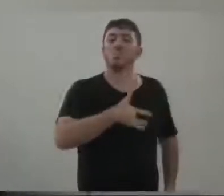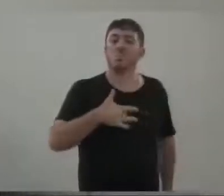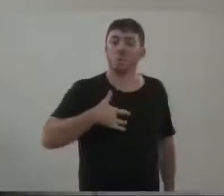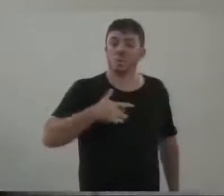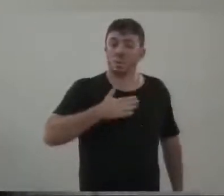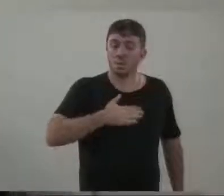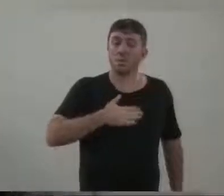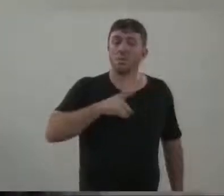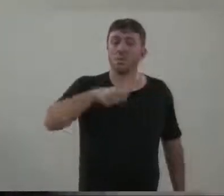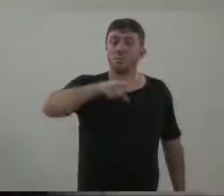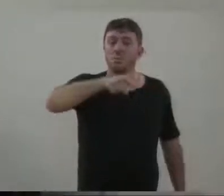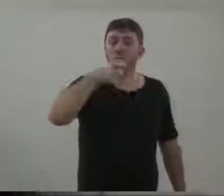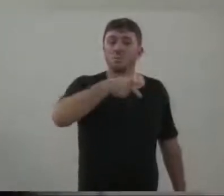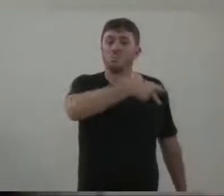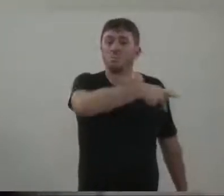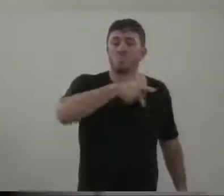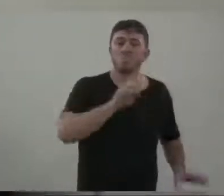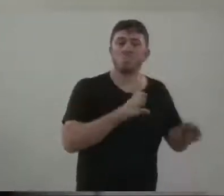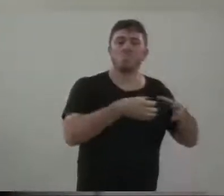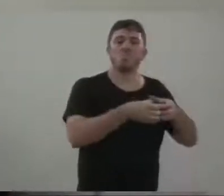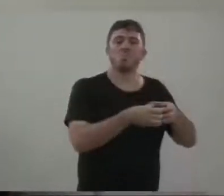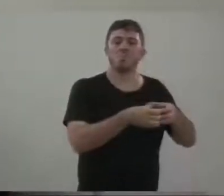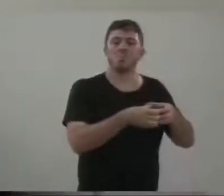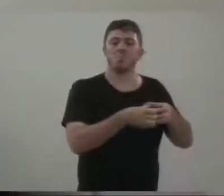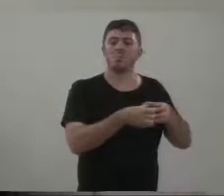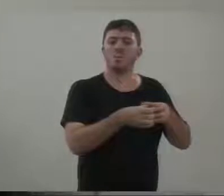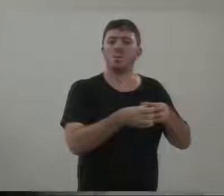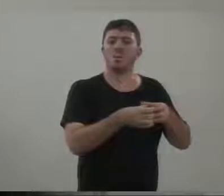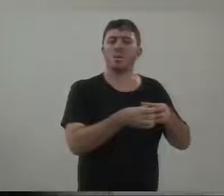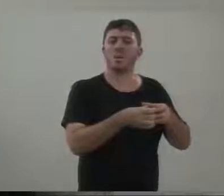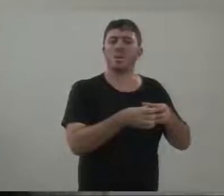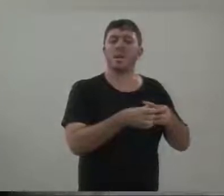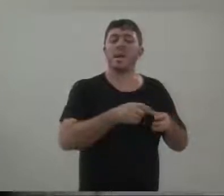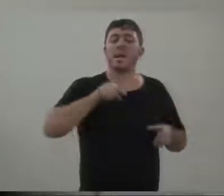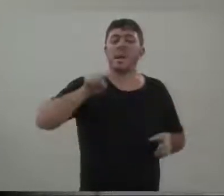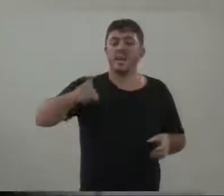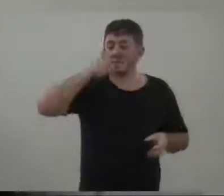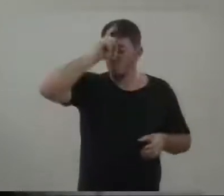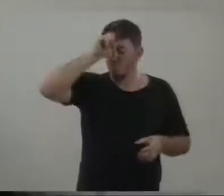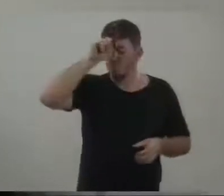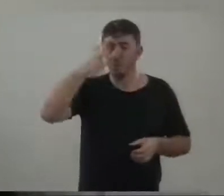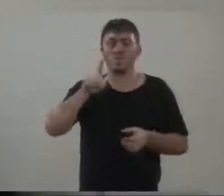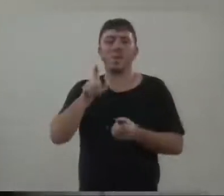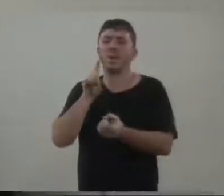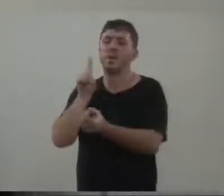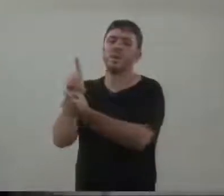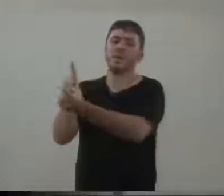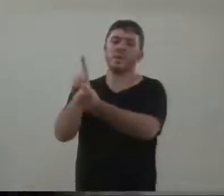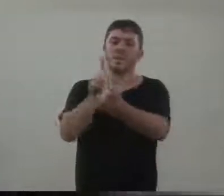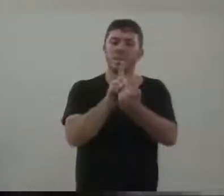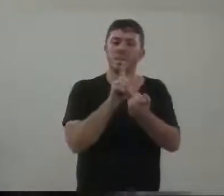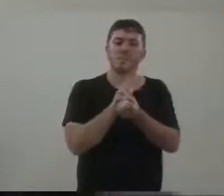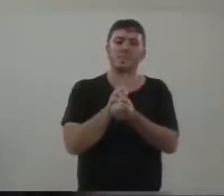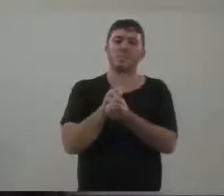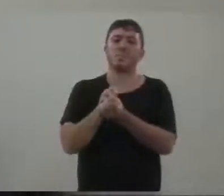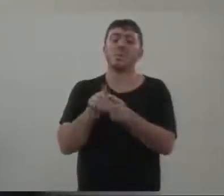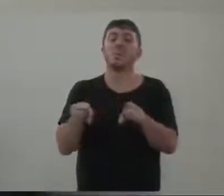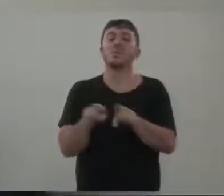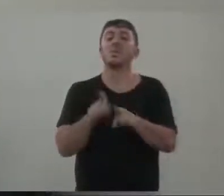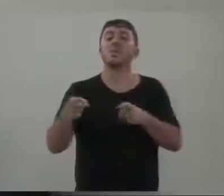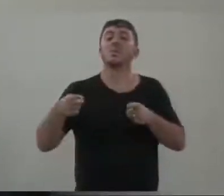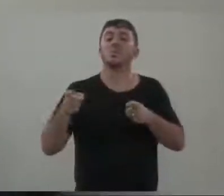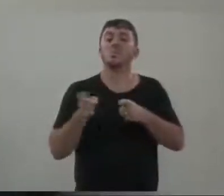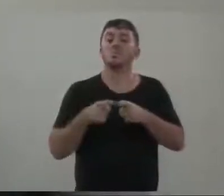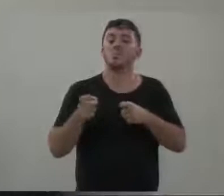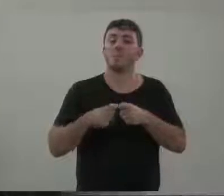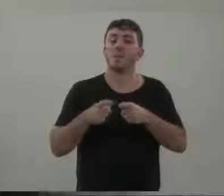anos houve desassistência a cidadãos de Vinhedo, houve boicote de médicos e